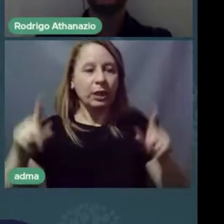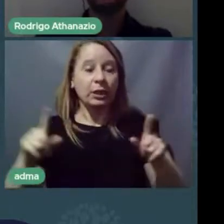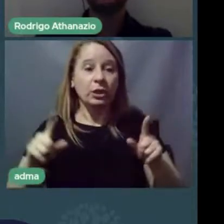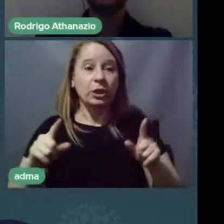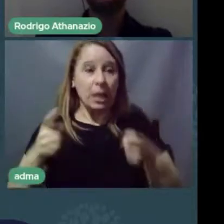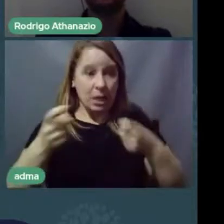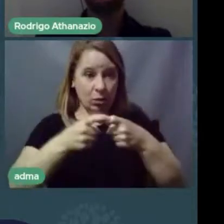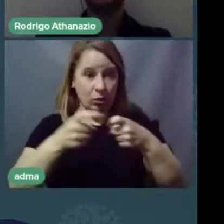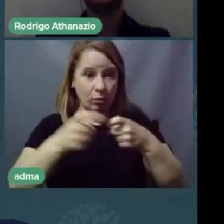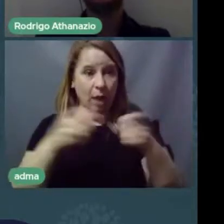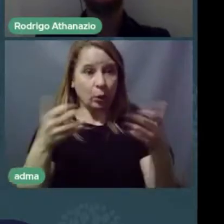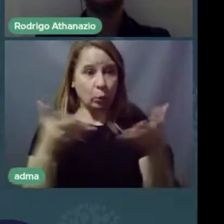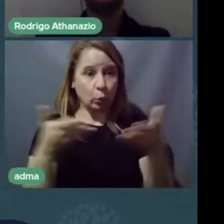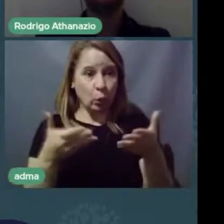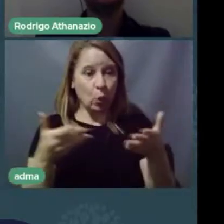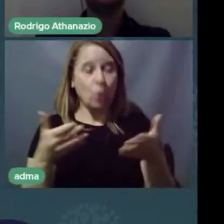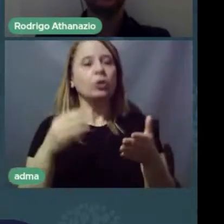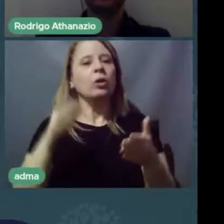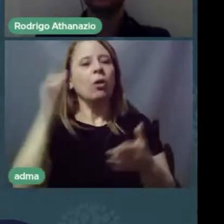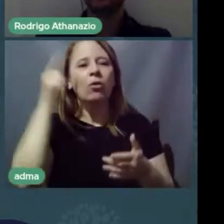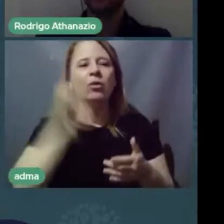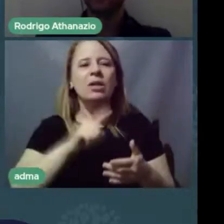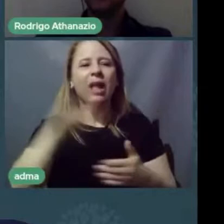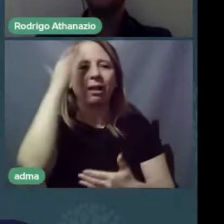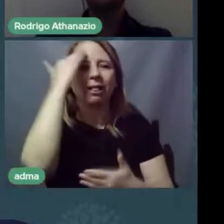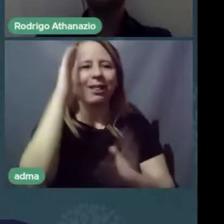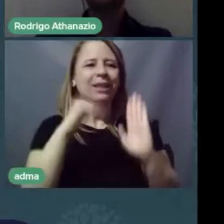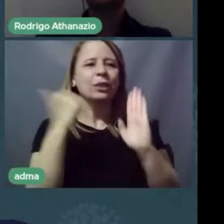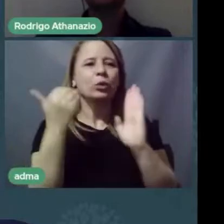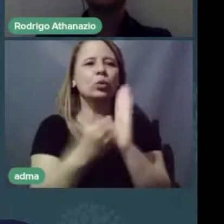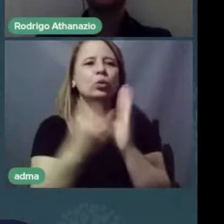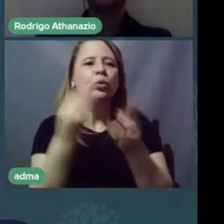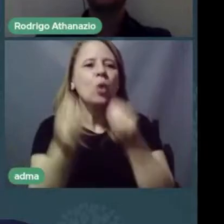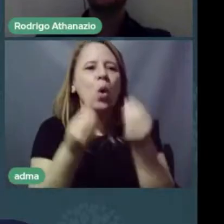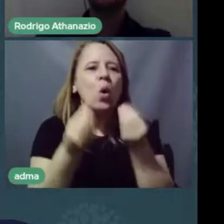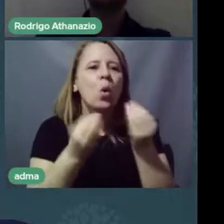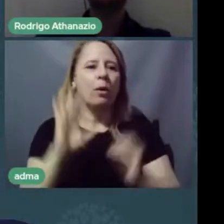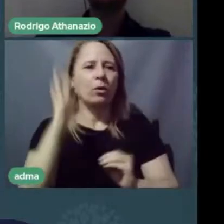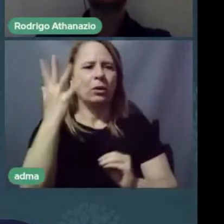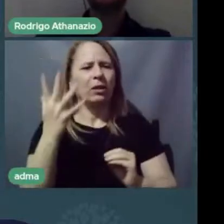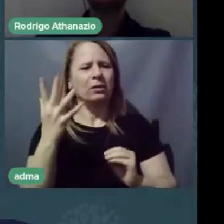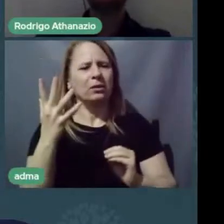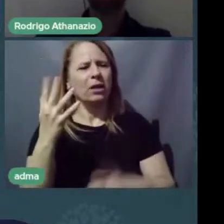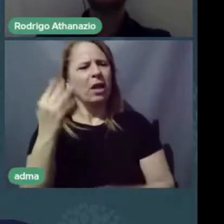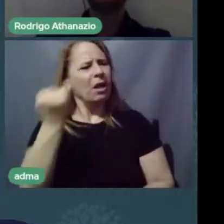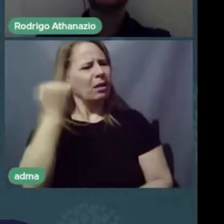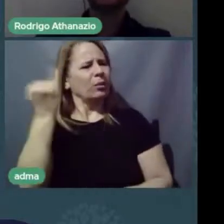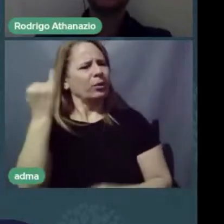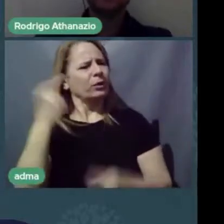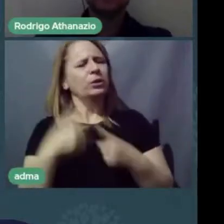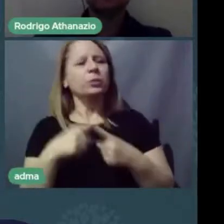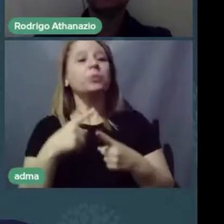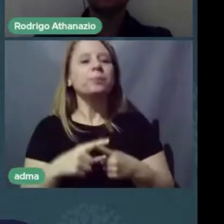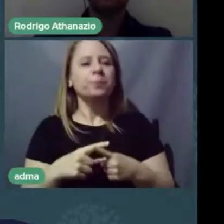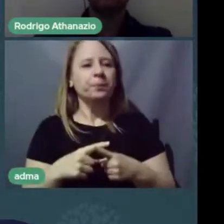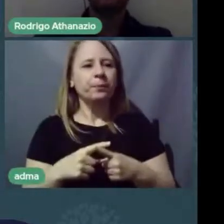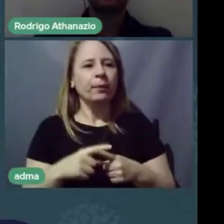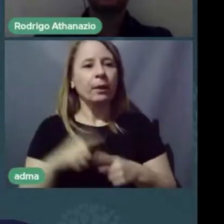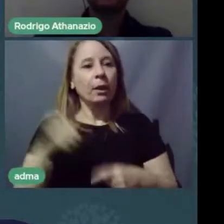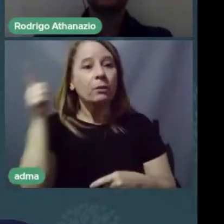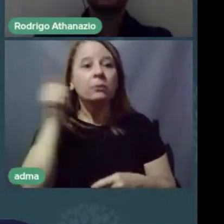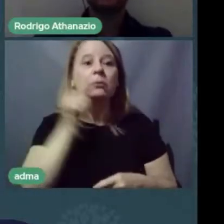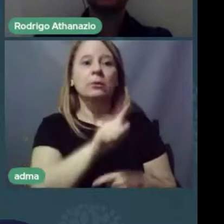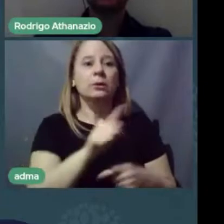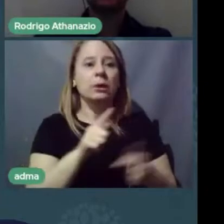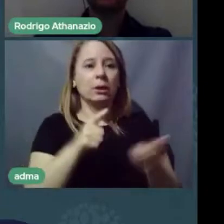esses mecanismos aqui, pelo menos parcialmente, de como isso acontece. E por que isso é importante? Porque a gente consegue hoje em dia tratar com